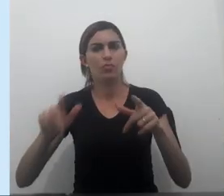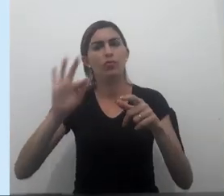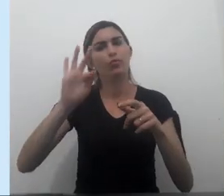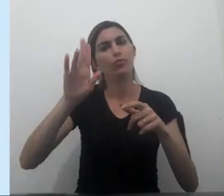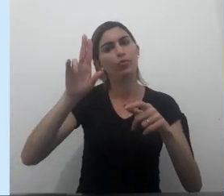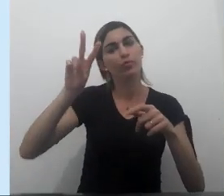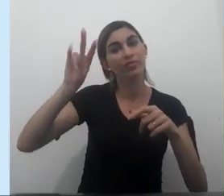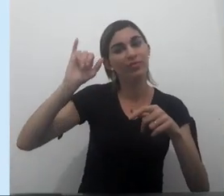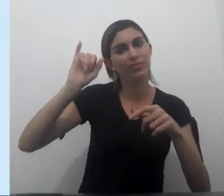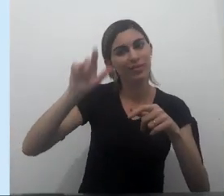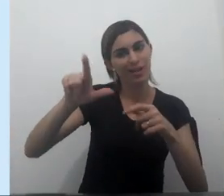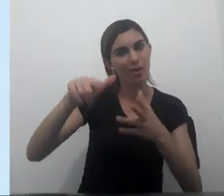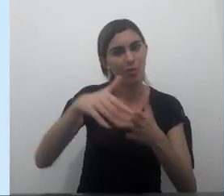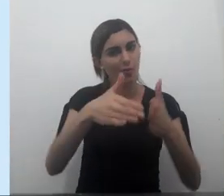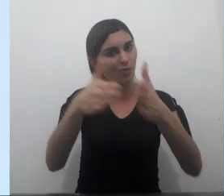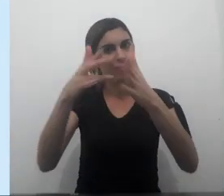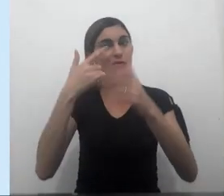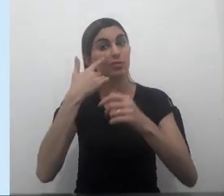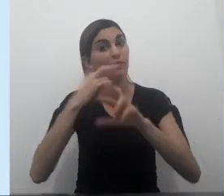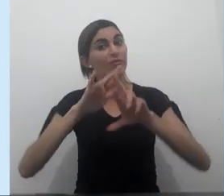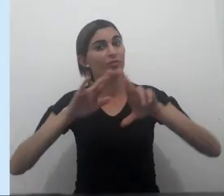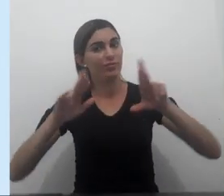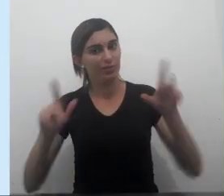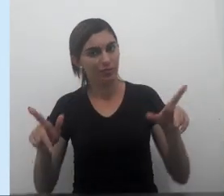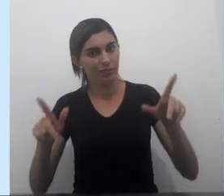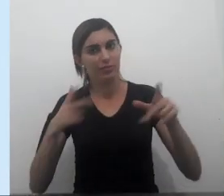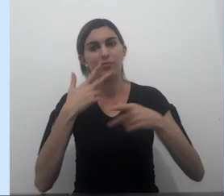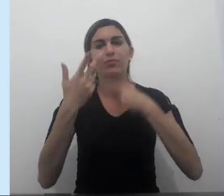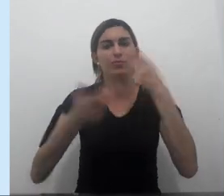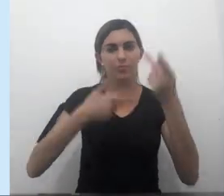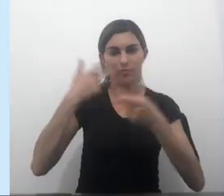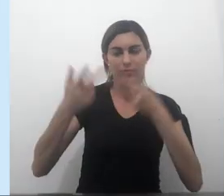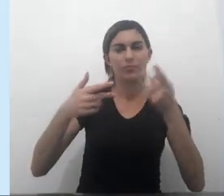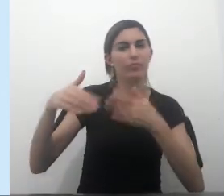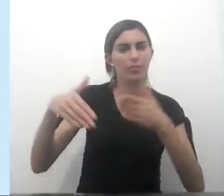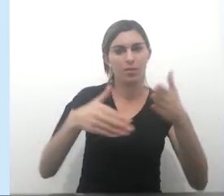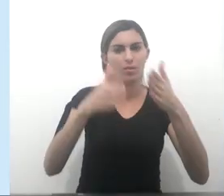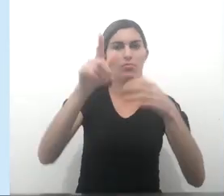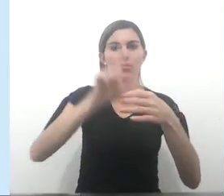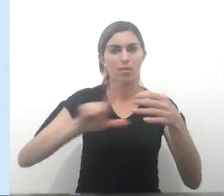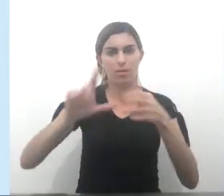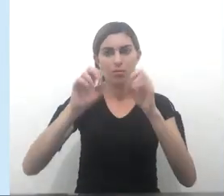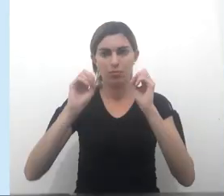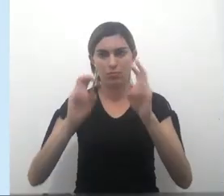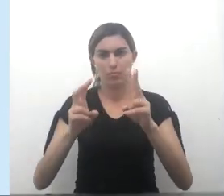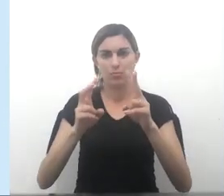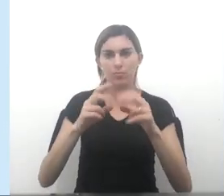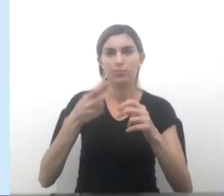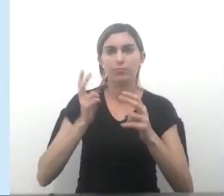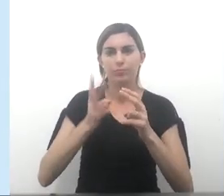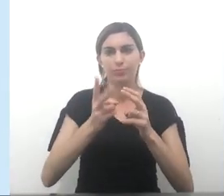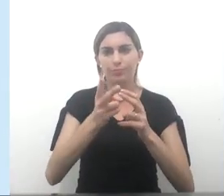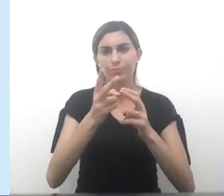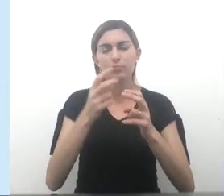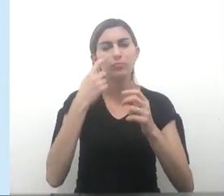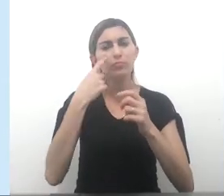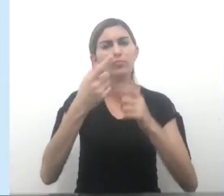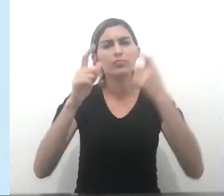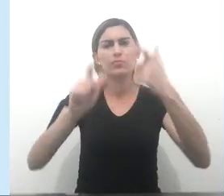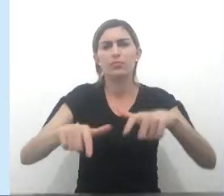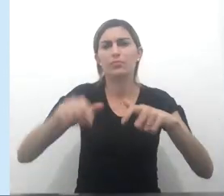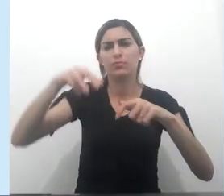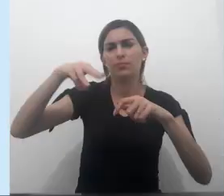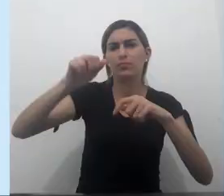E fluvial que a gente viu nas imagens anteriores que falavam sobre rios e lagos. Ok, gente? Vamos continuar.